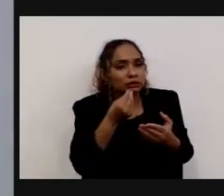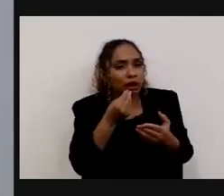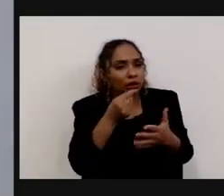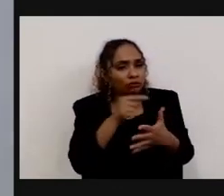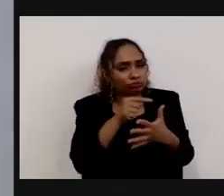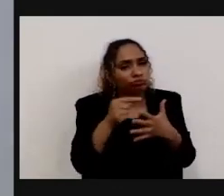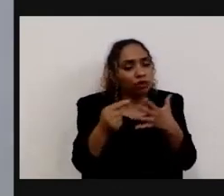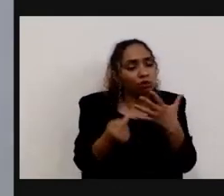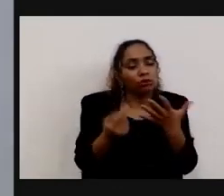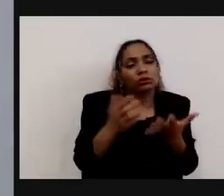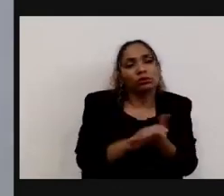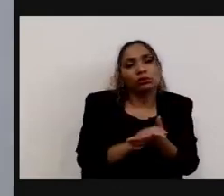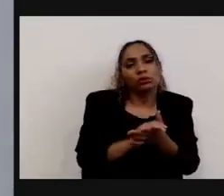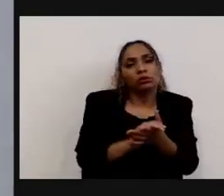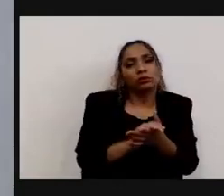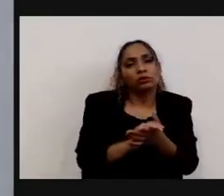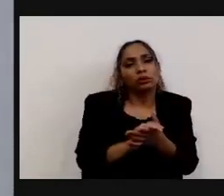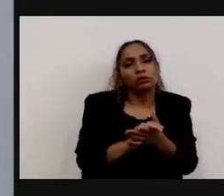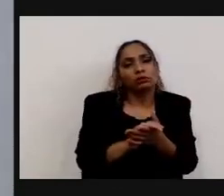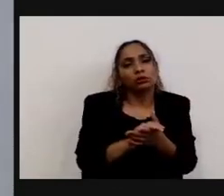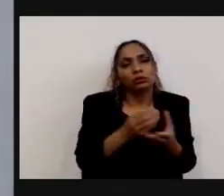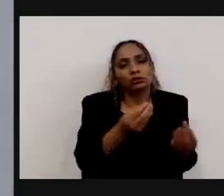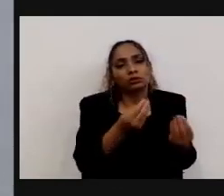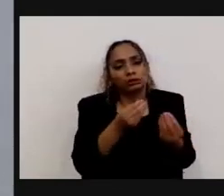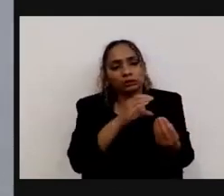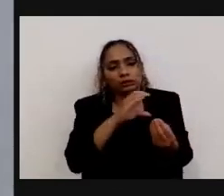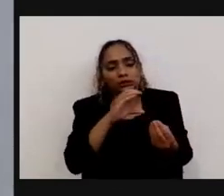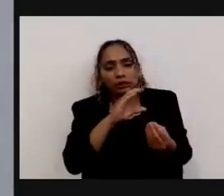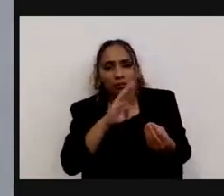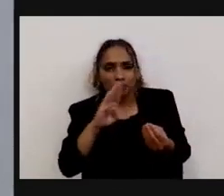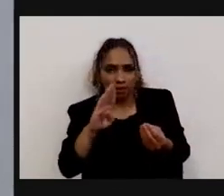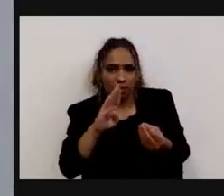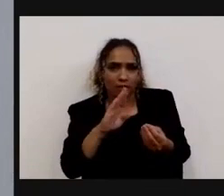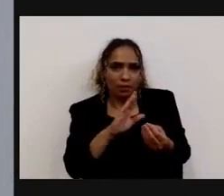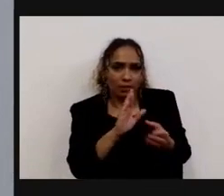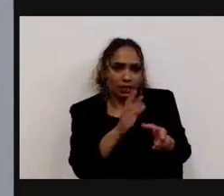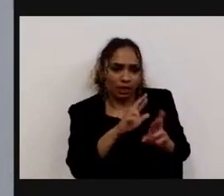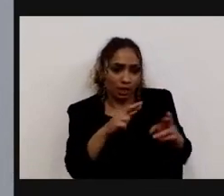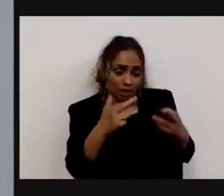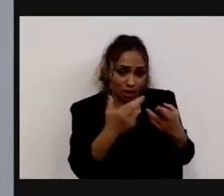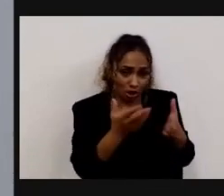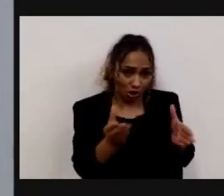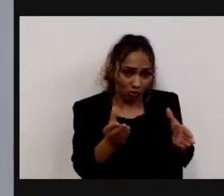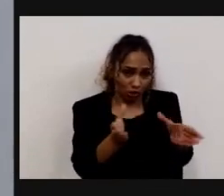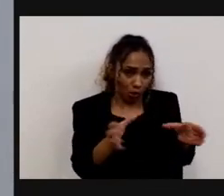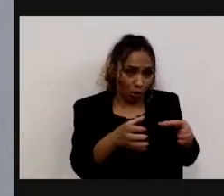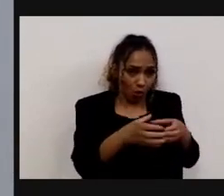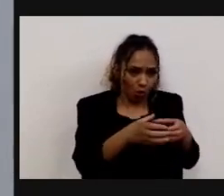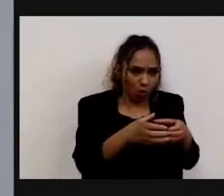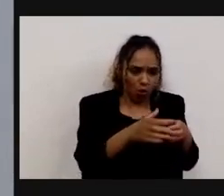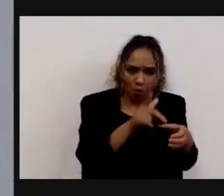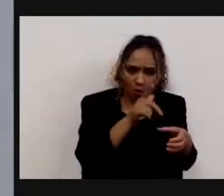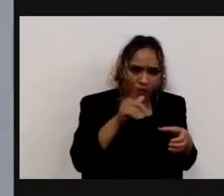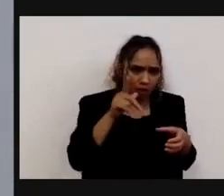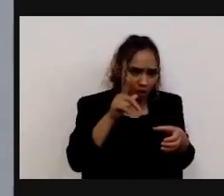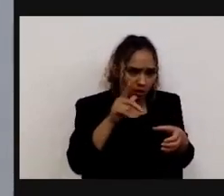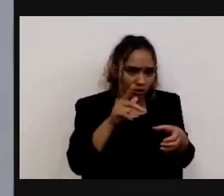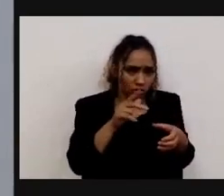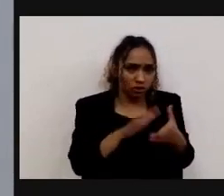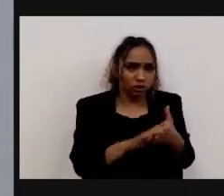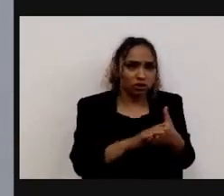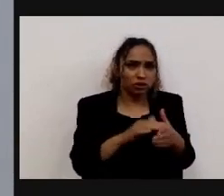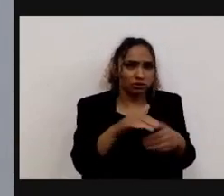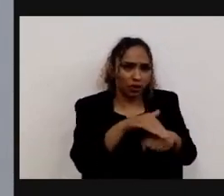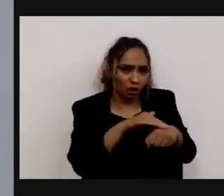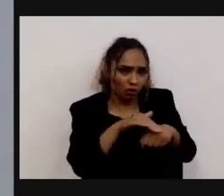E aí a gente se reuniu no CCBB a equipe se reunião no CCBB bem informar um piquenique para conversar sobre esse